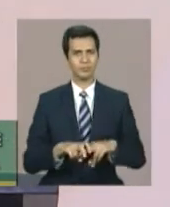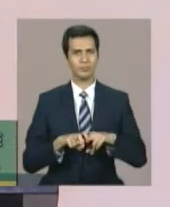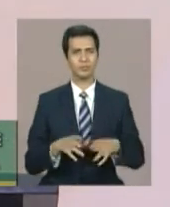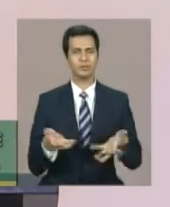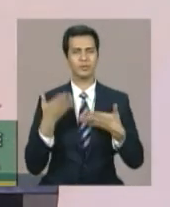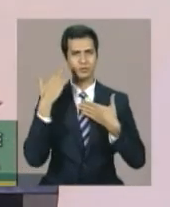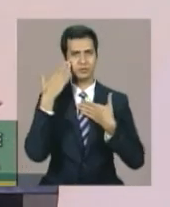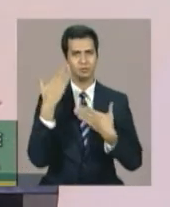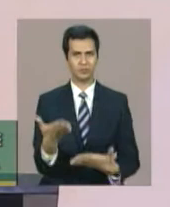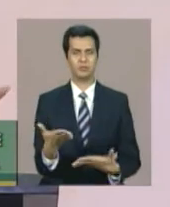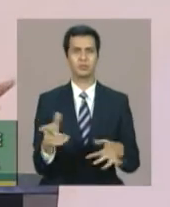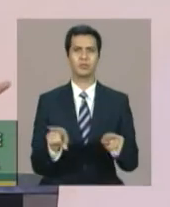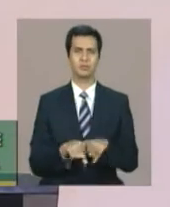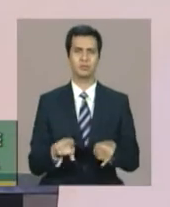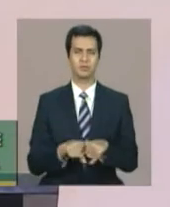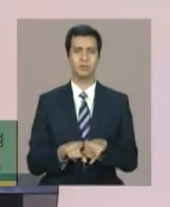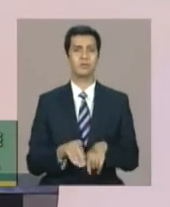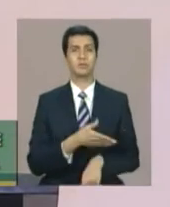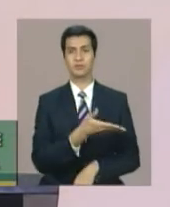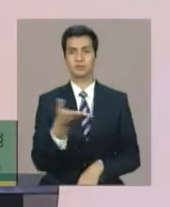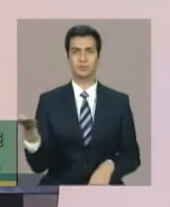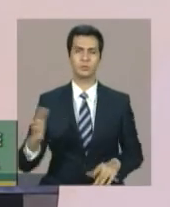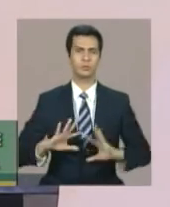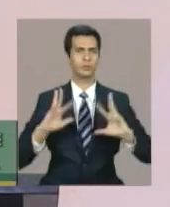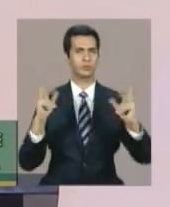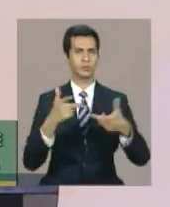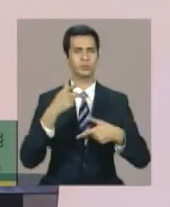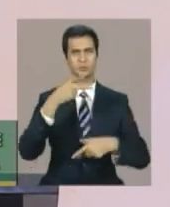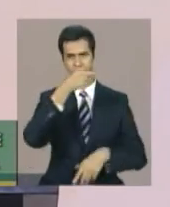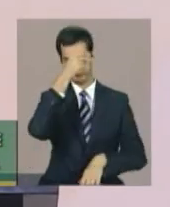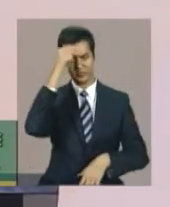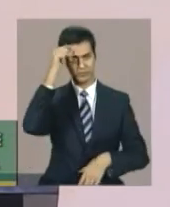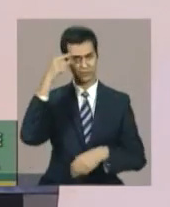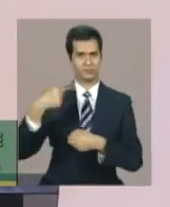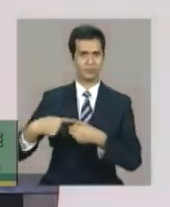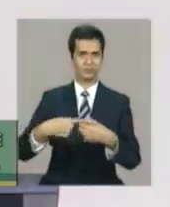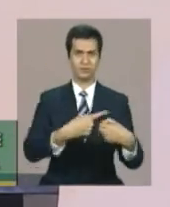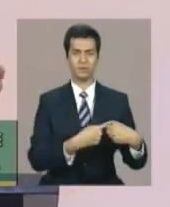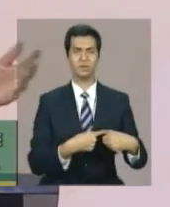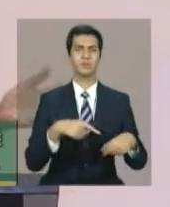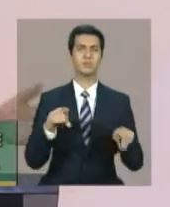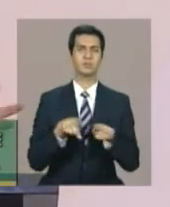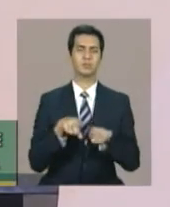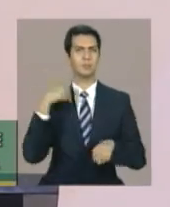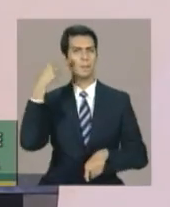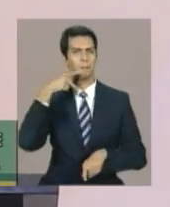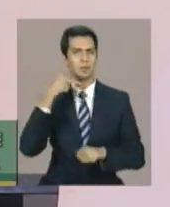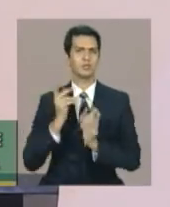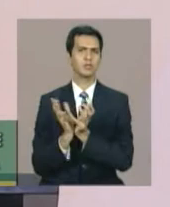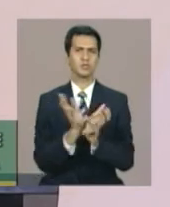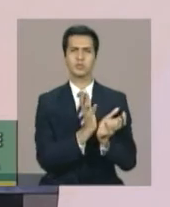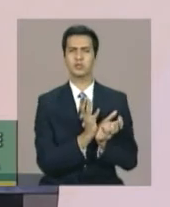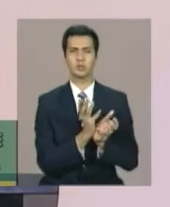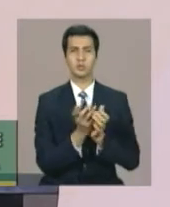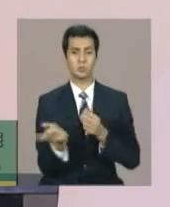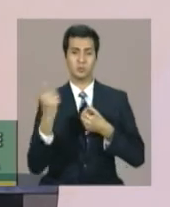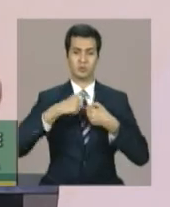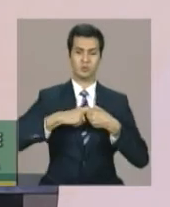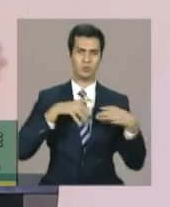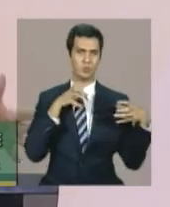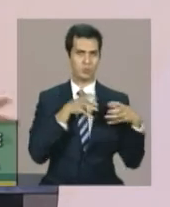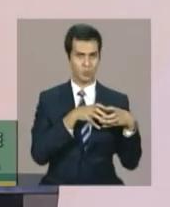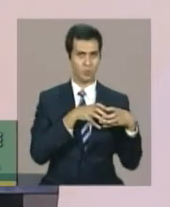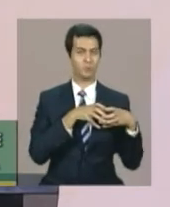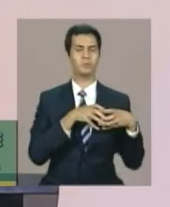agradecer também aqui aos prefeitos dos partidos que não integram a minha base, mas